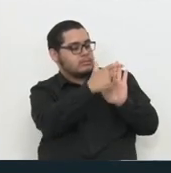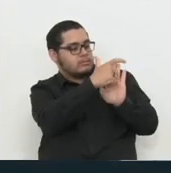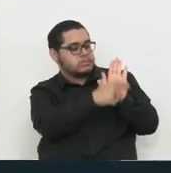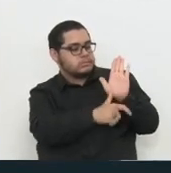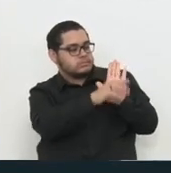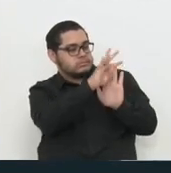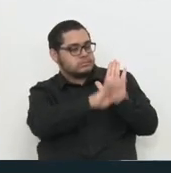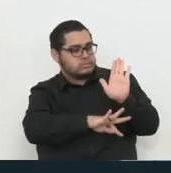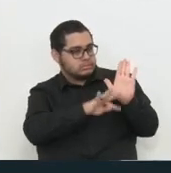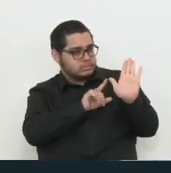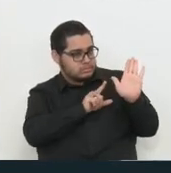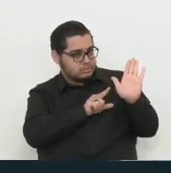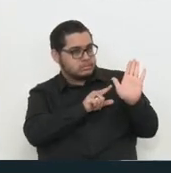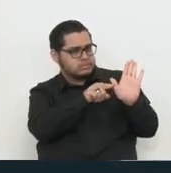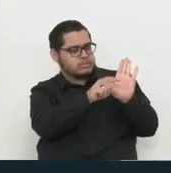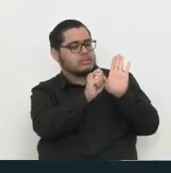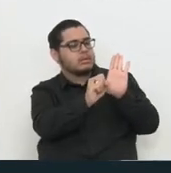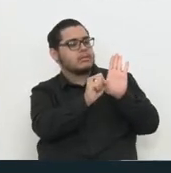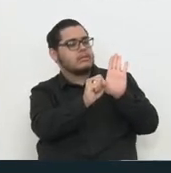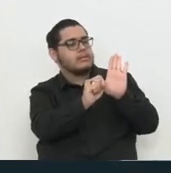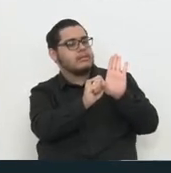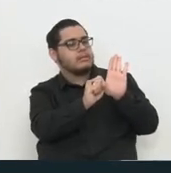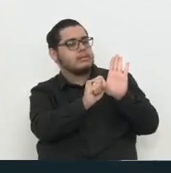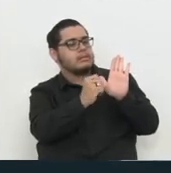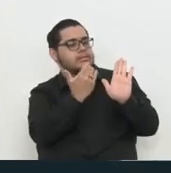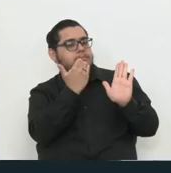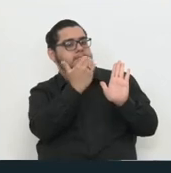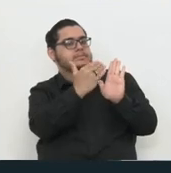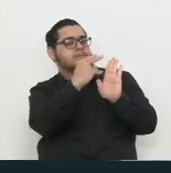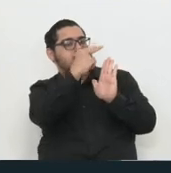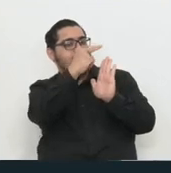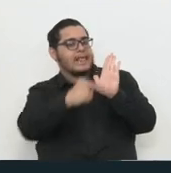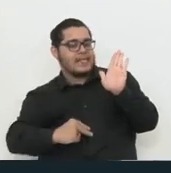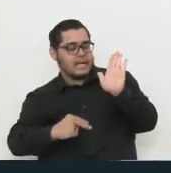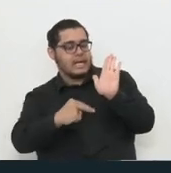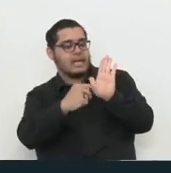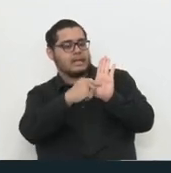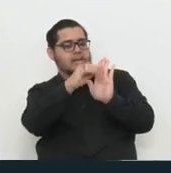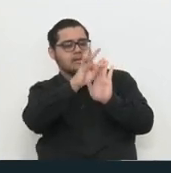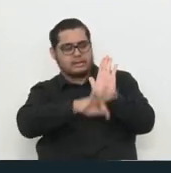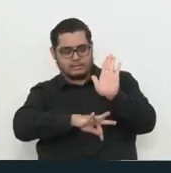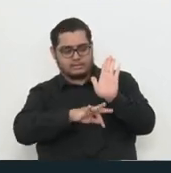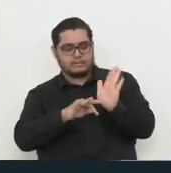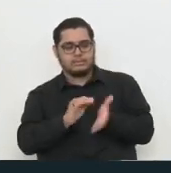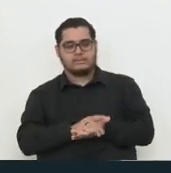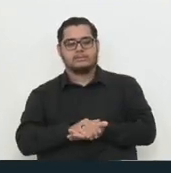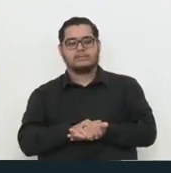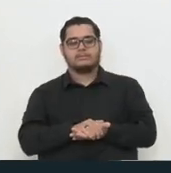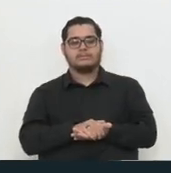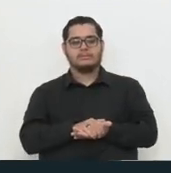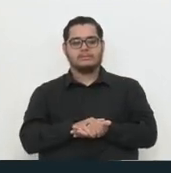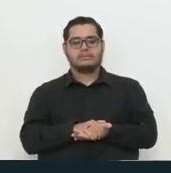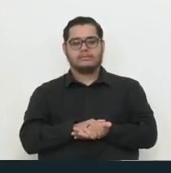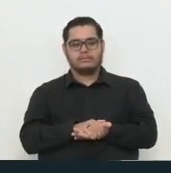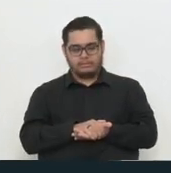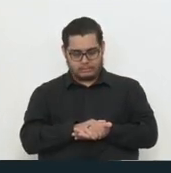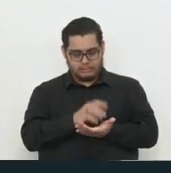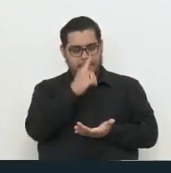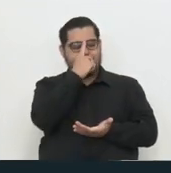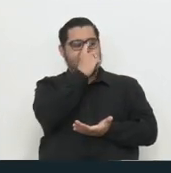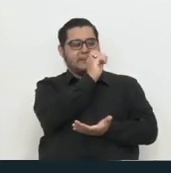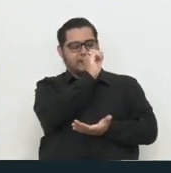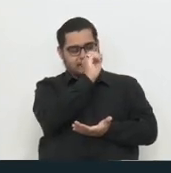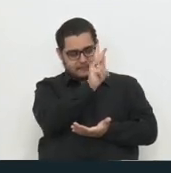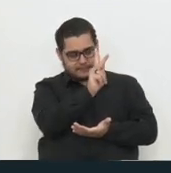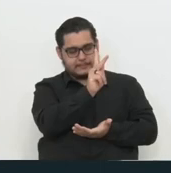o senhor poderia solicitar a leitura dessa Moção senhor presidente defiro o pedido de Vossa